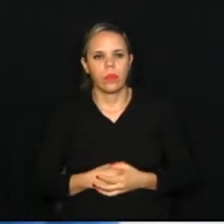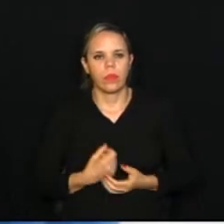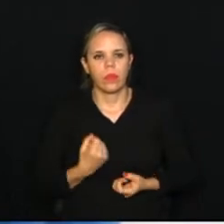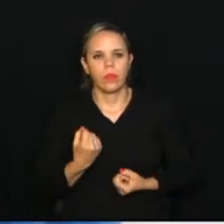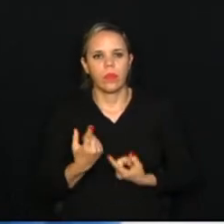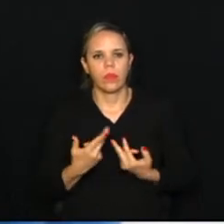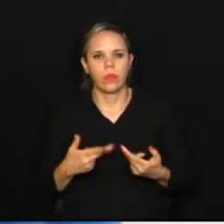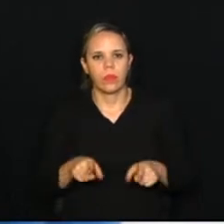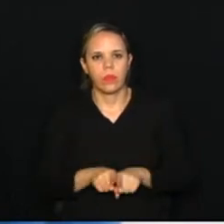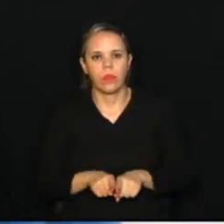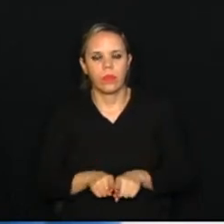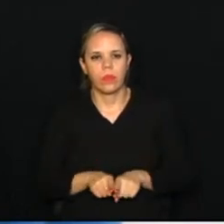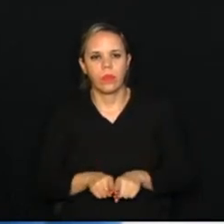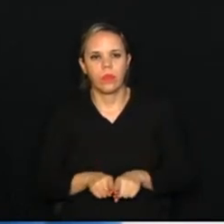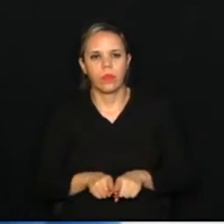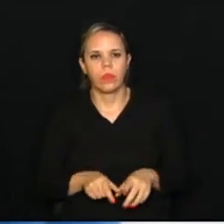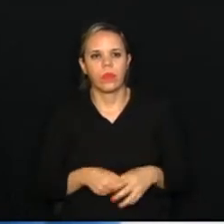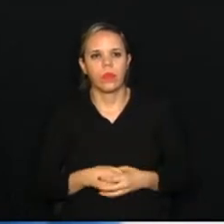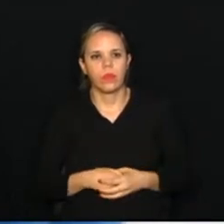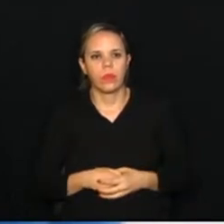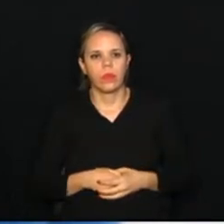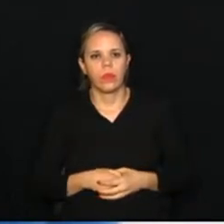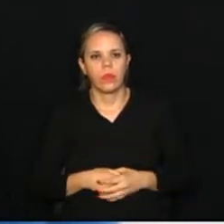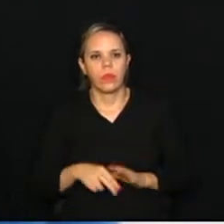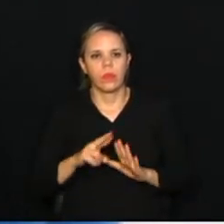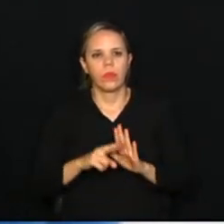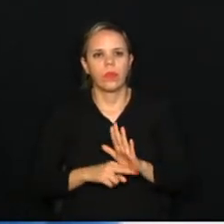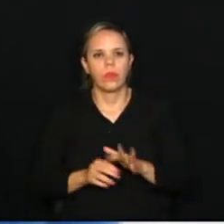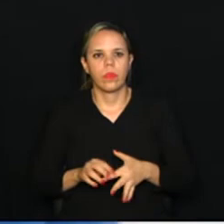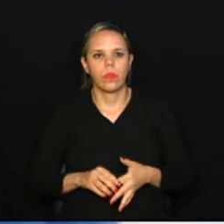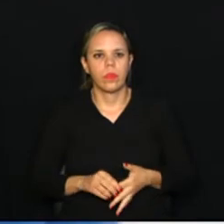situações dos protocolos